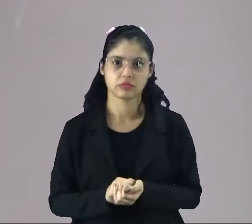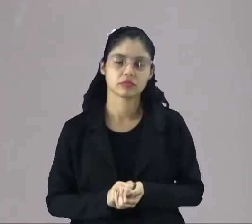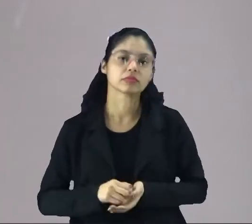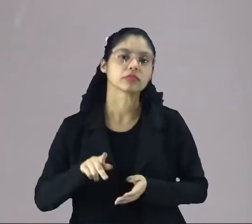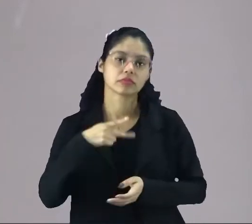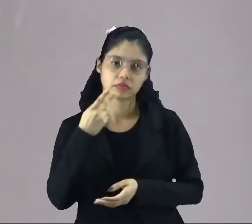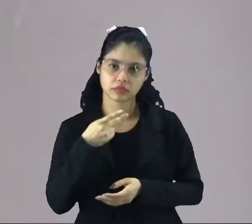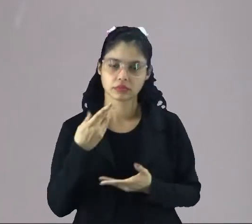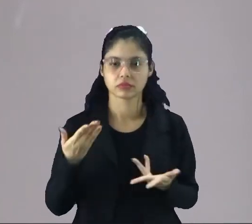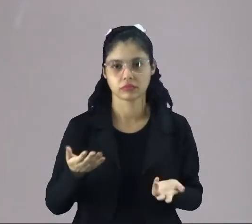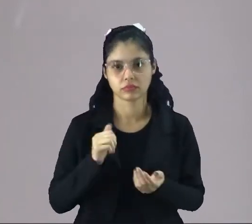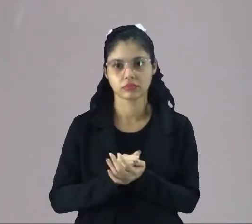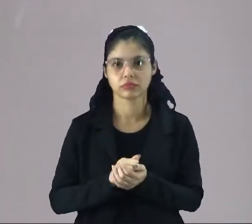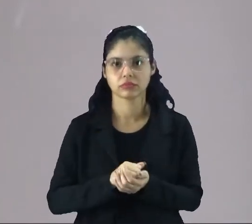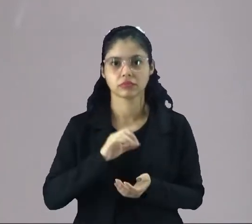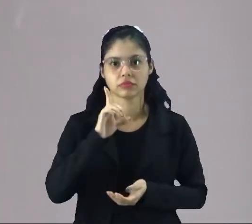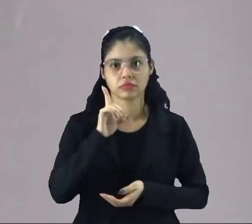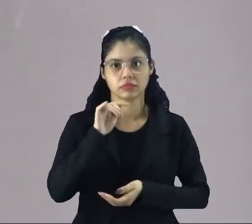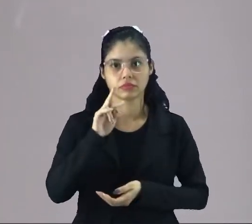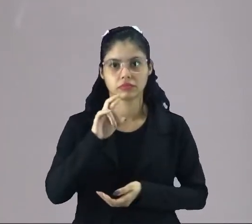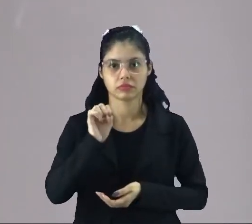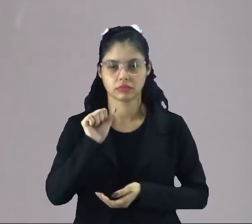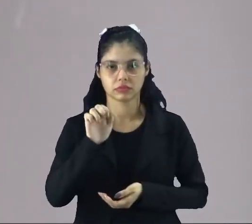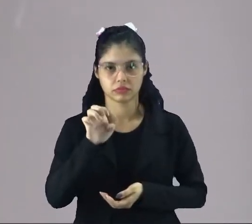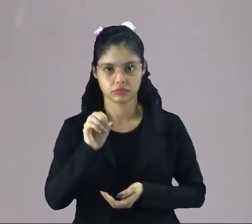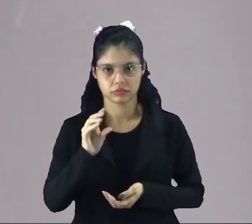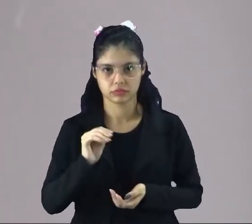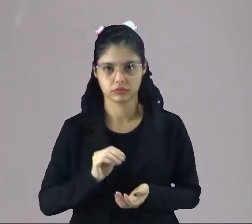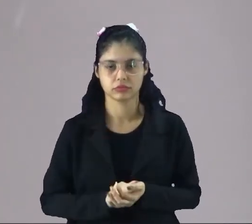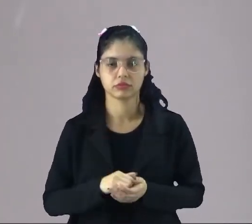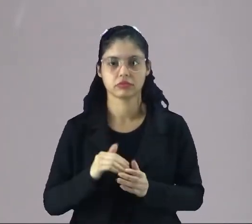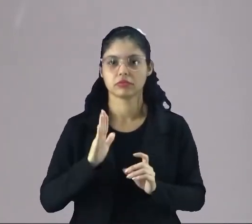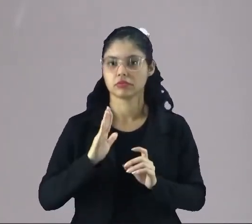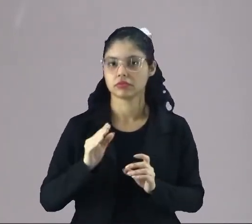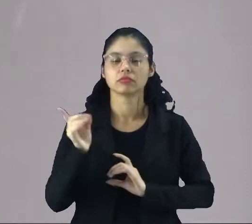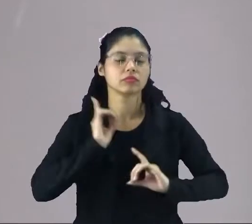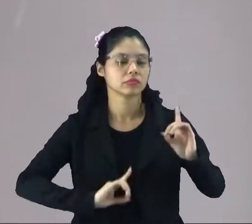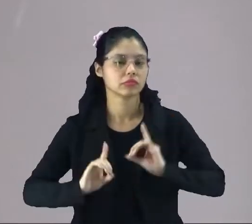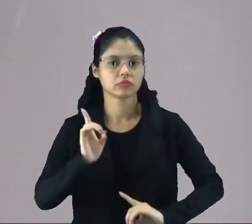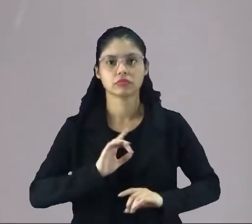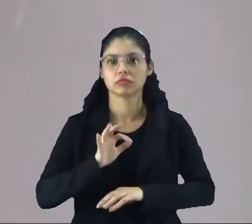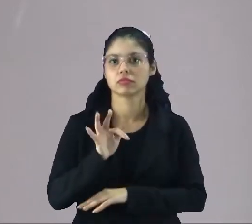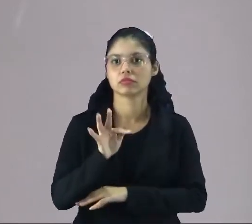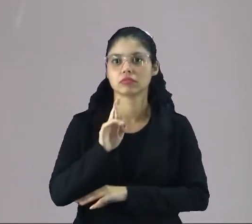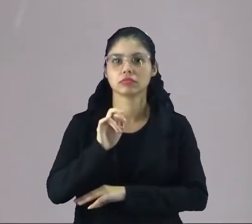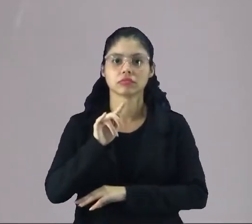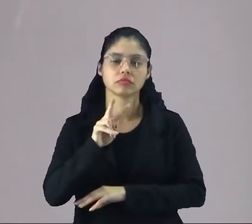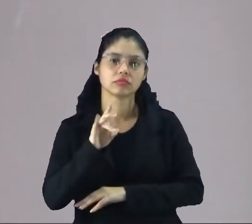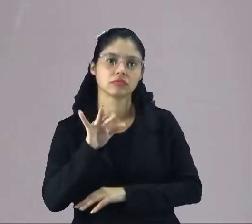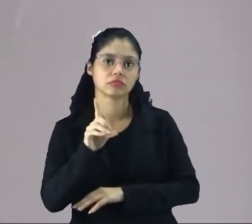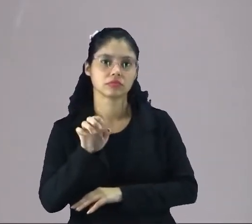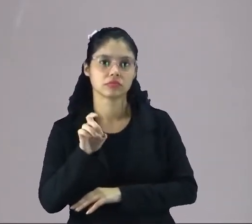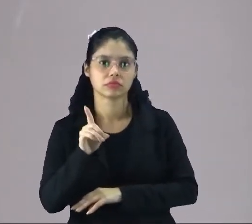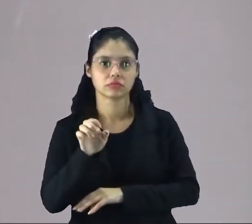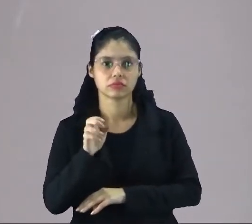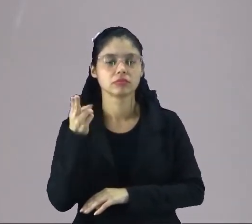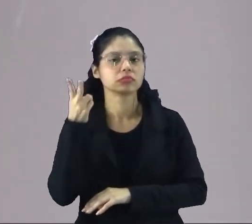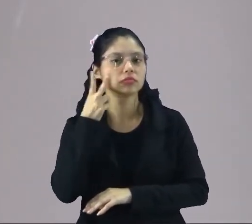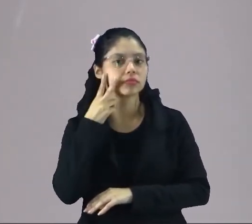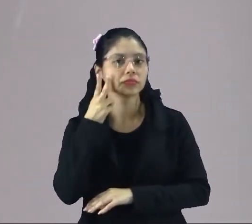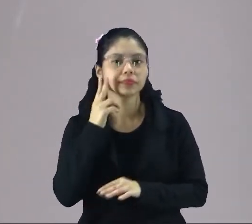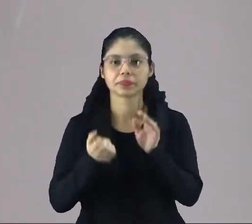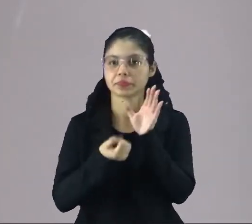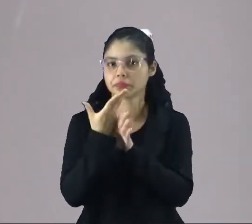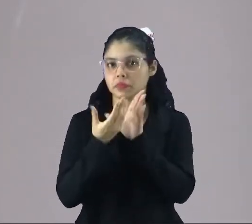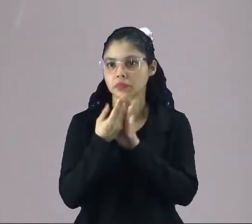ao deus Dionísio, porque o deus Dionísio é considerado o deus da fertilidade, do vinho, que é o produto